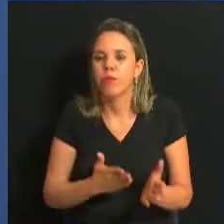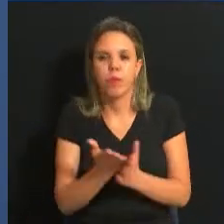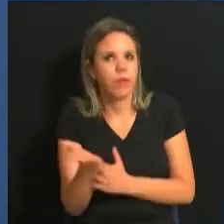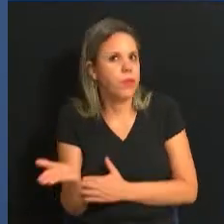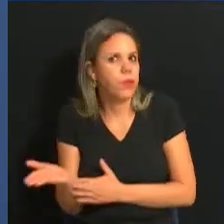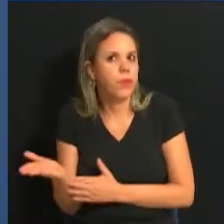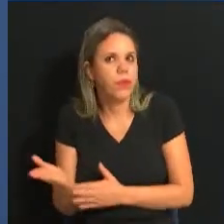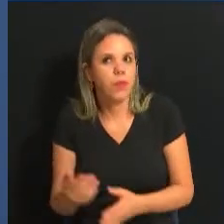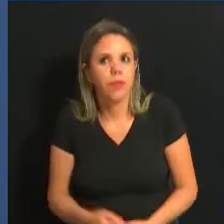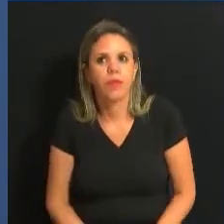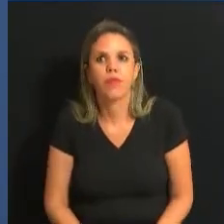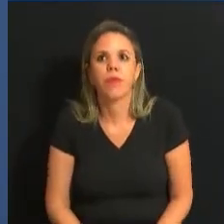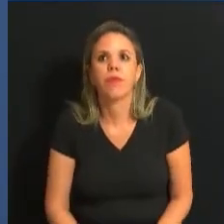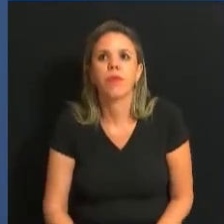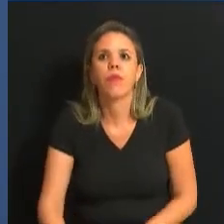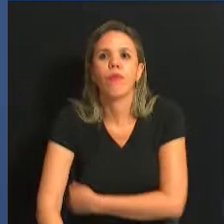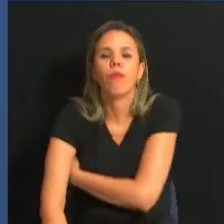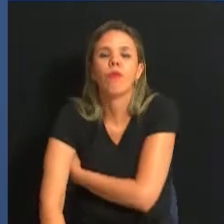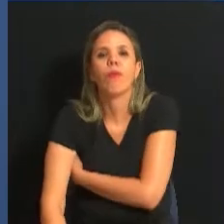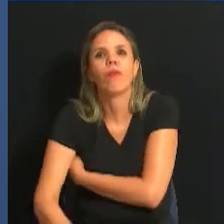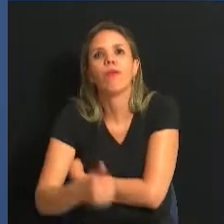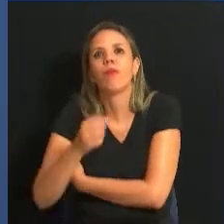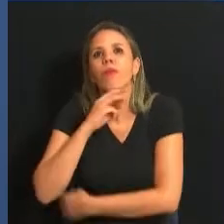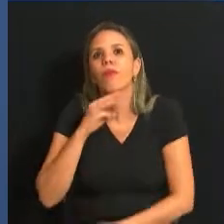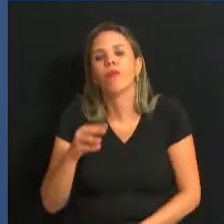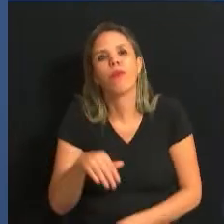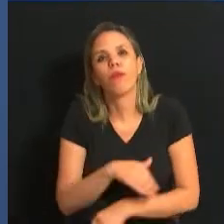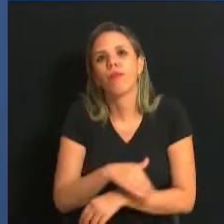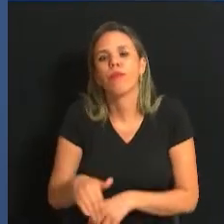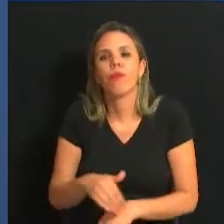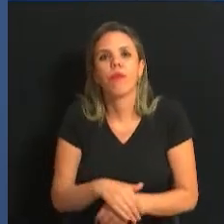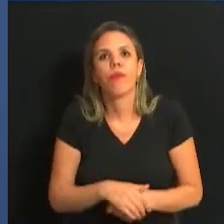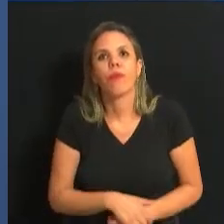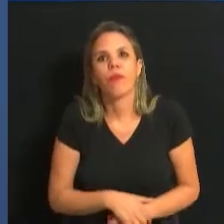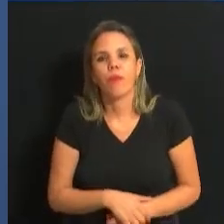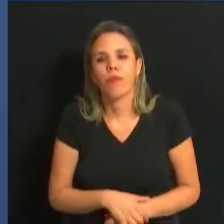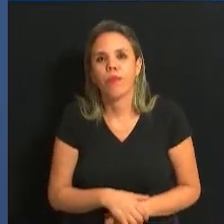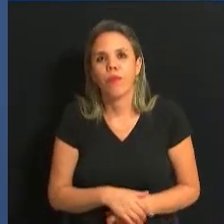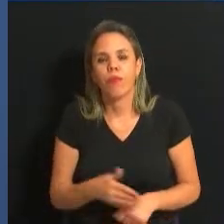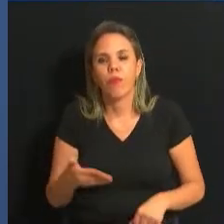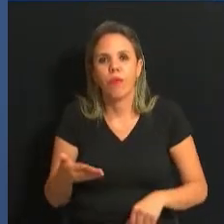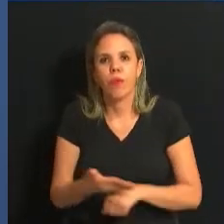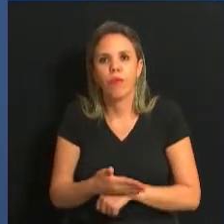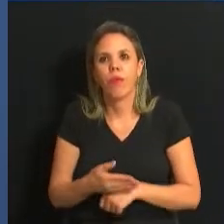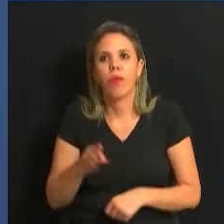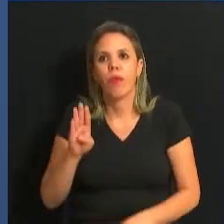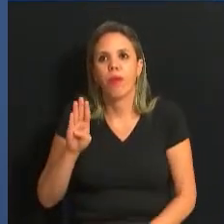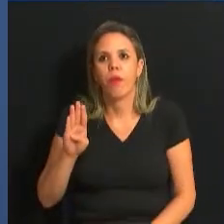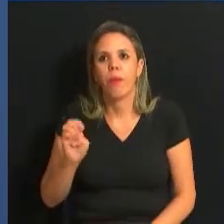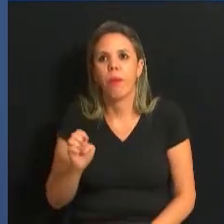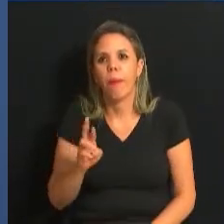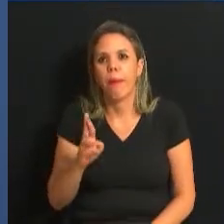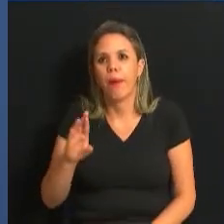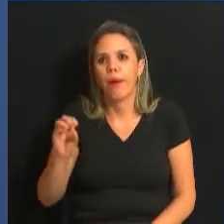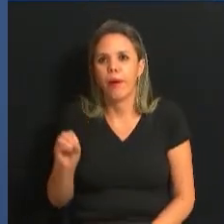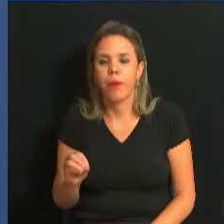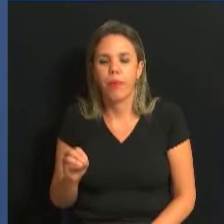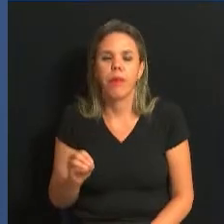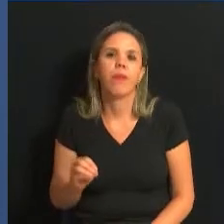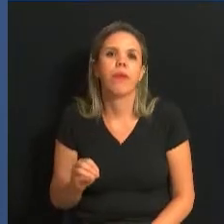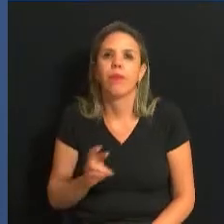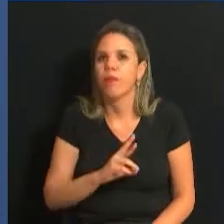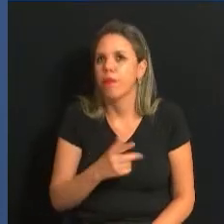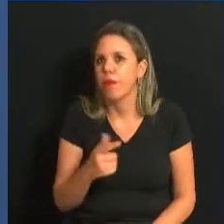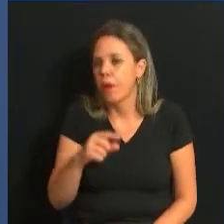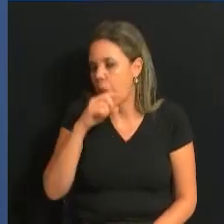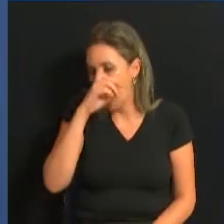seguinte forma: 1º de Março, a Buarque de Macedo, e aí entra na Barão de Itapura, e nesse caso não haverá